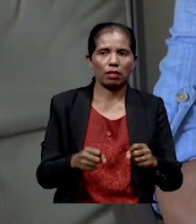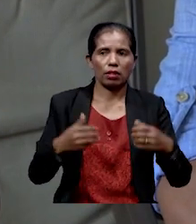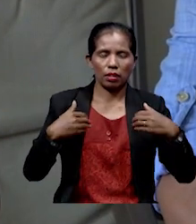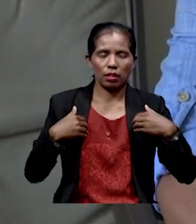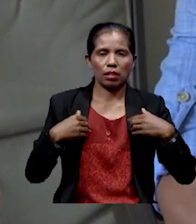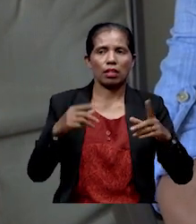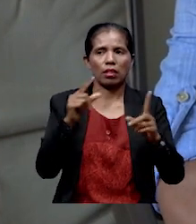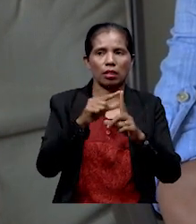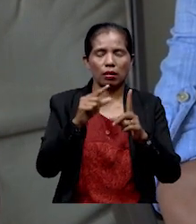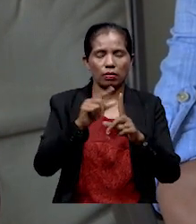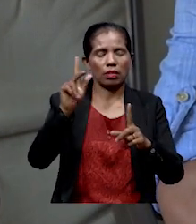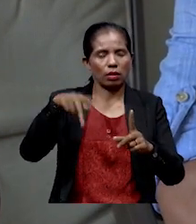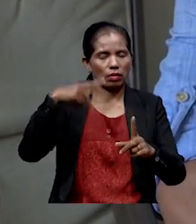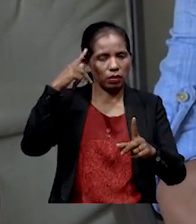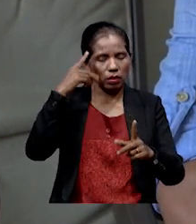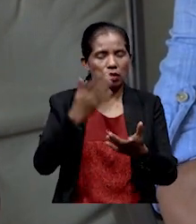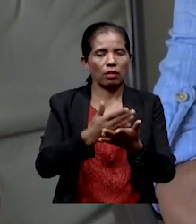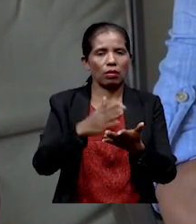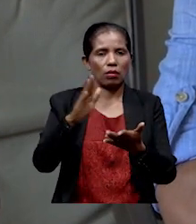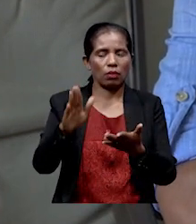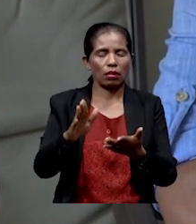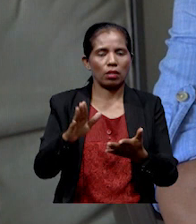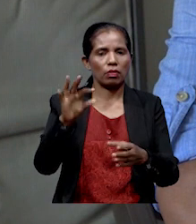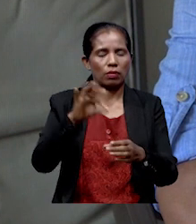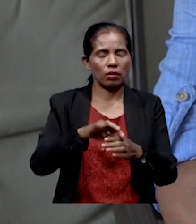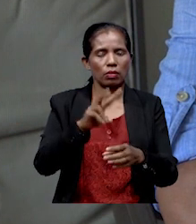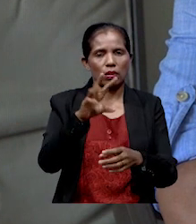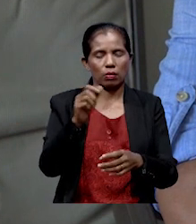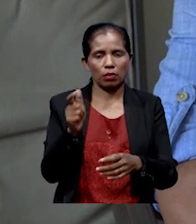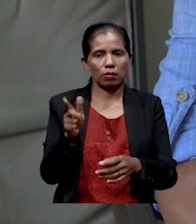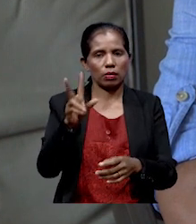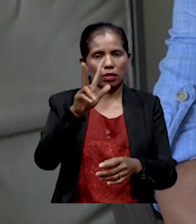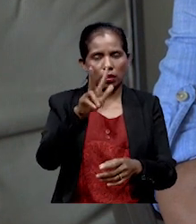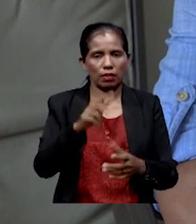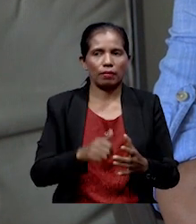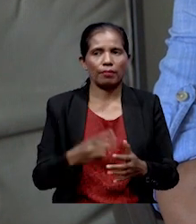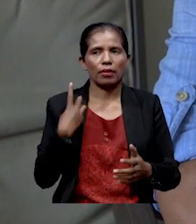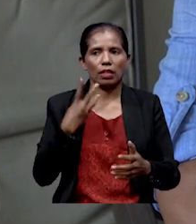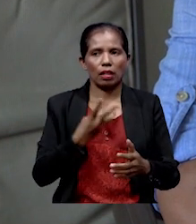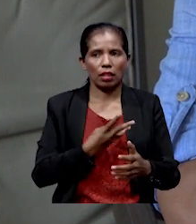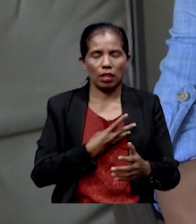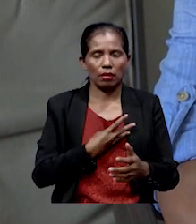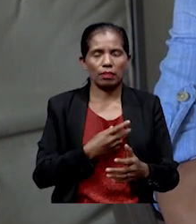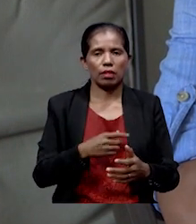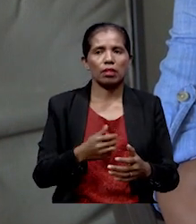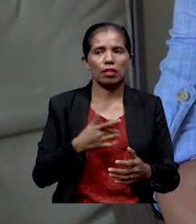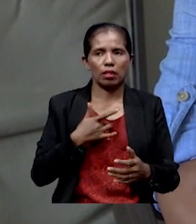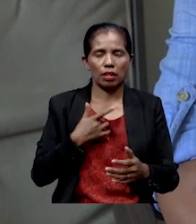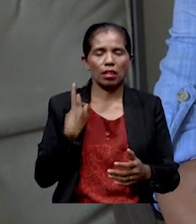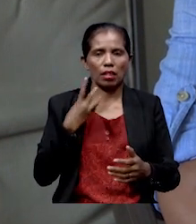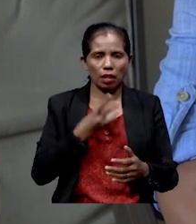fuan política cata só sa votos para 2023 tambane a mi lamenta teves a mi ano em